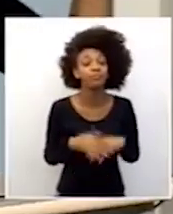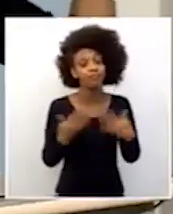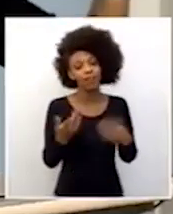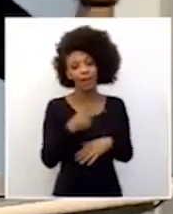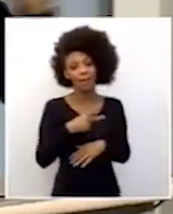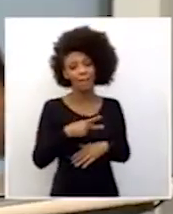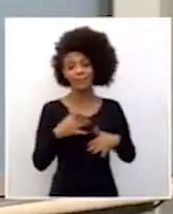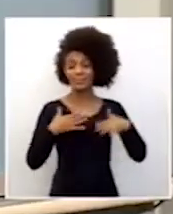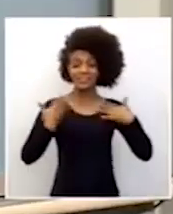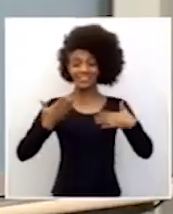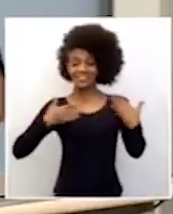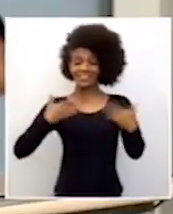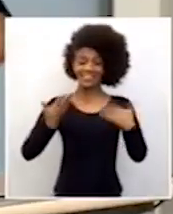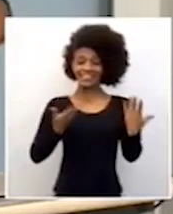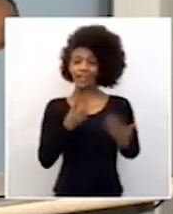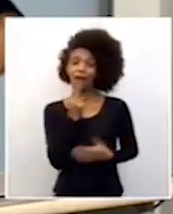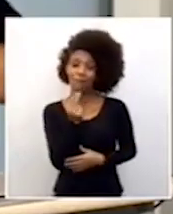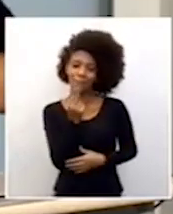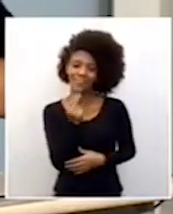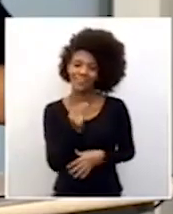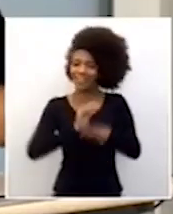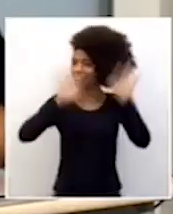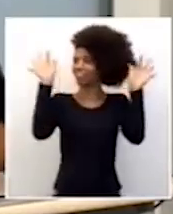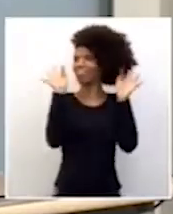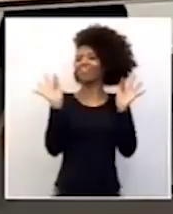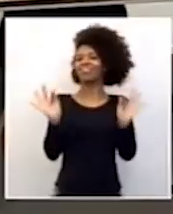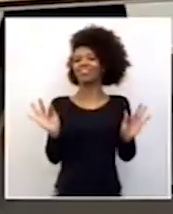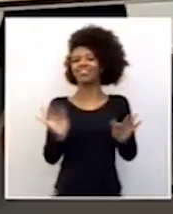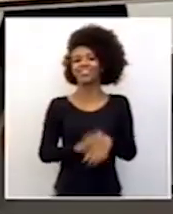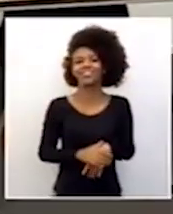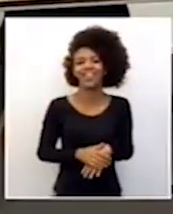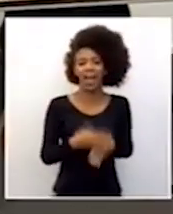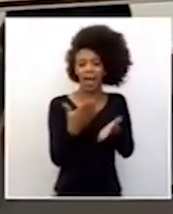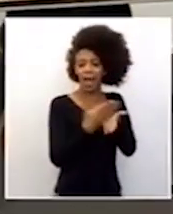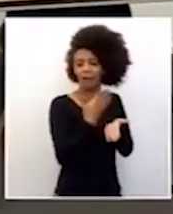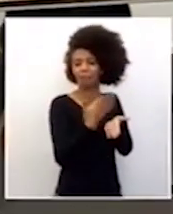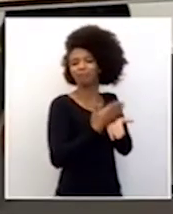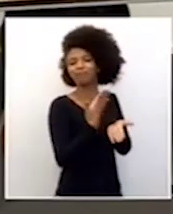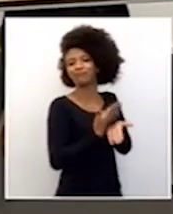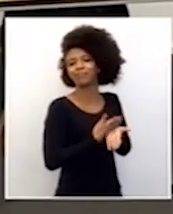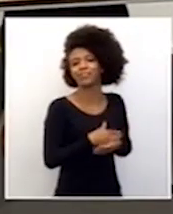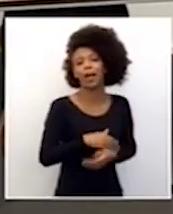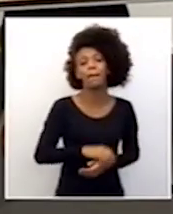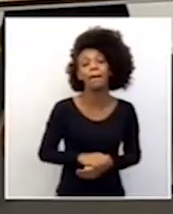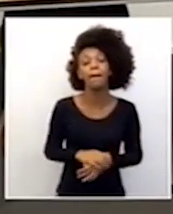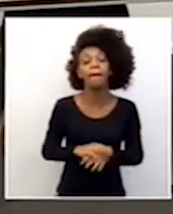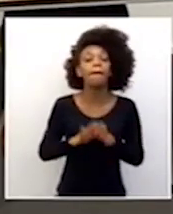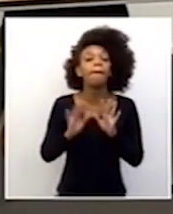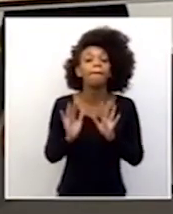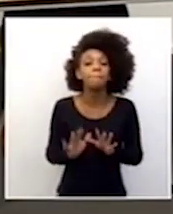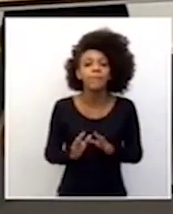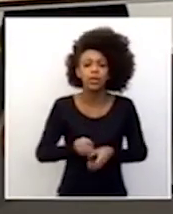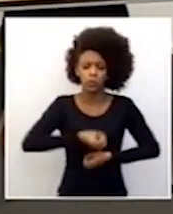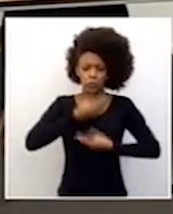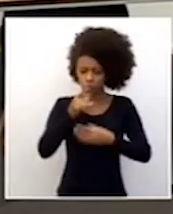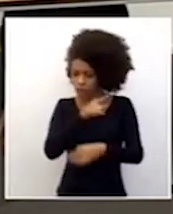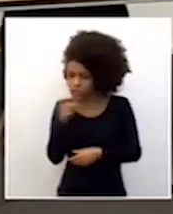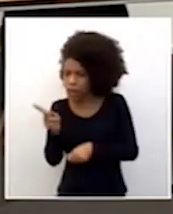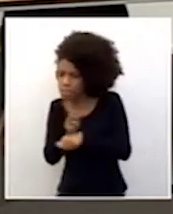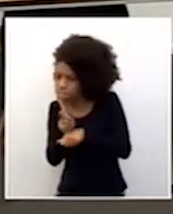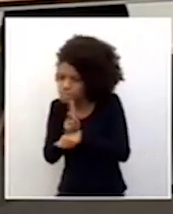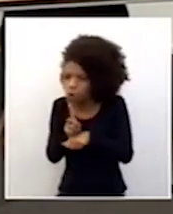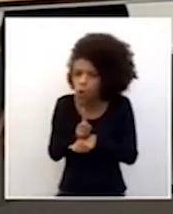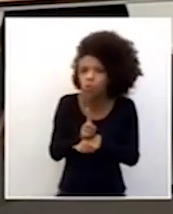Cipó, quando a gente vai falar de Machado de Assis, é uma festa. Fazendo o link, Camões, Machado de Assis, né? Procure, sonetos de Camões, você vai